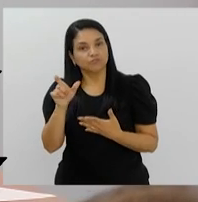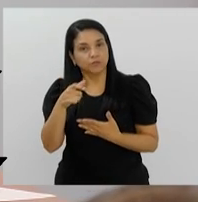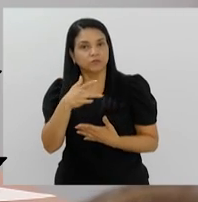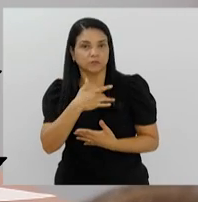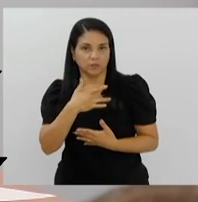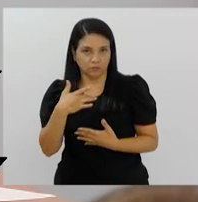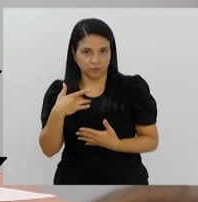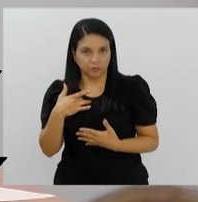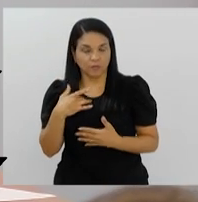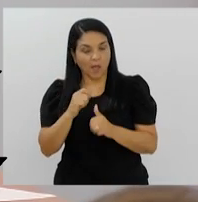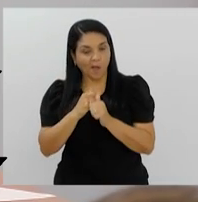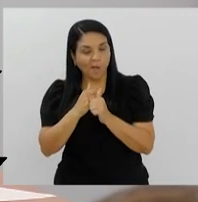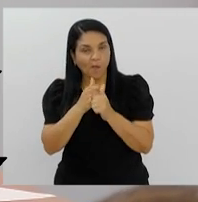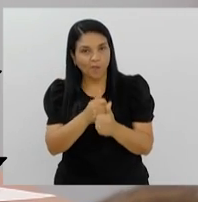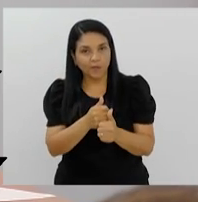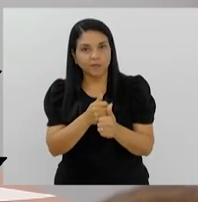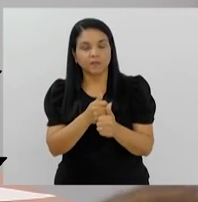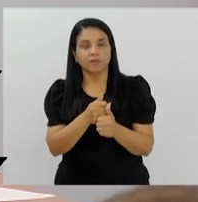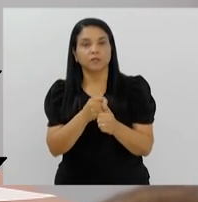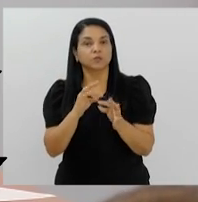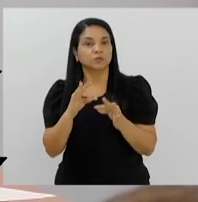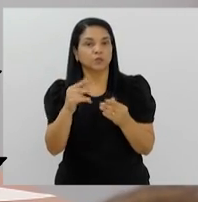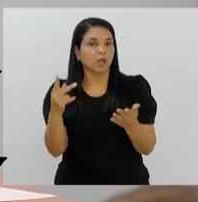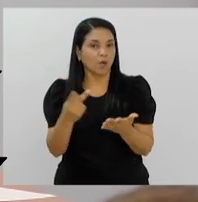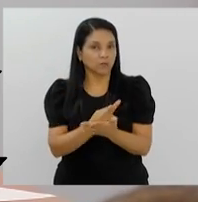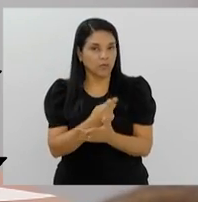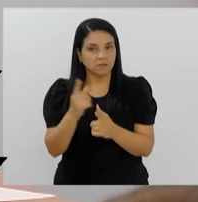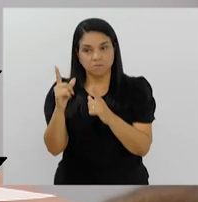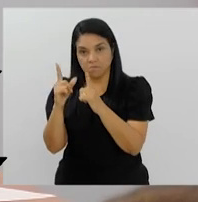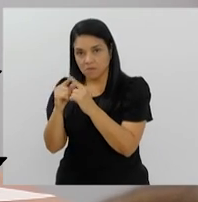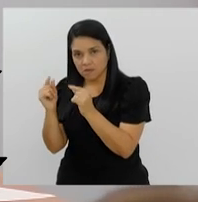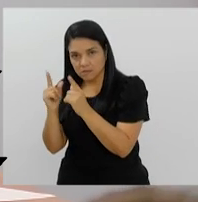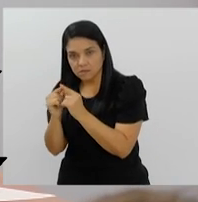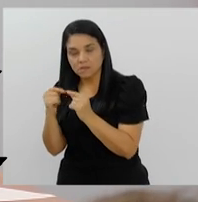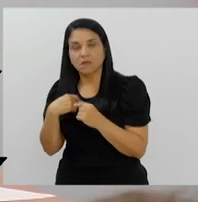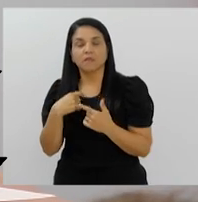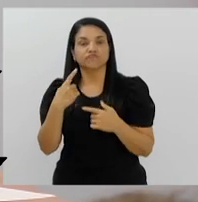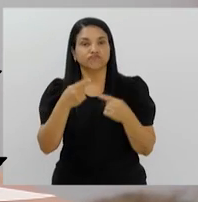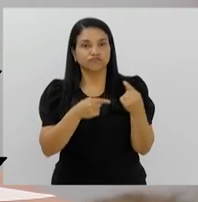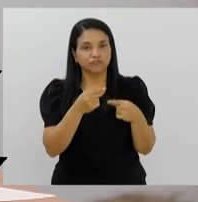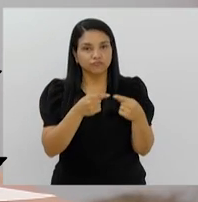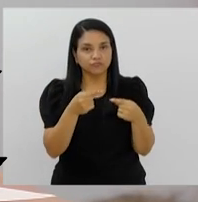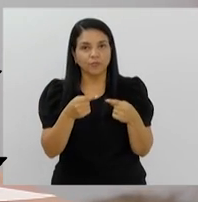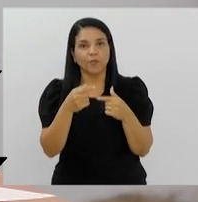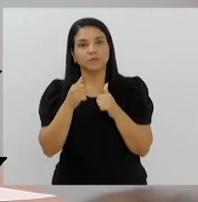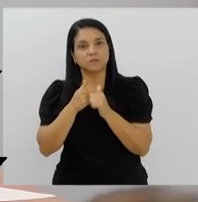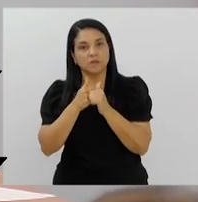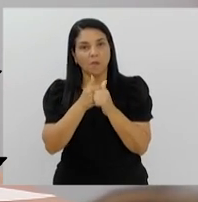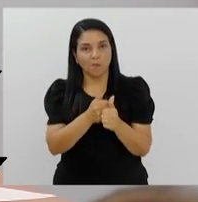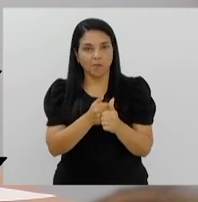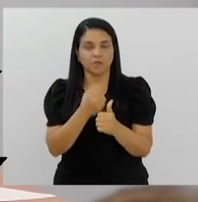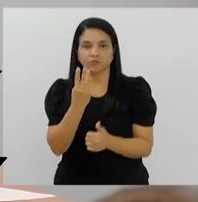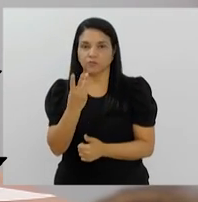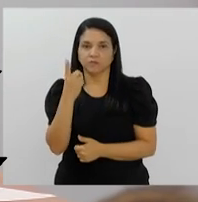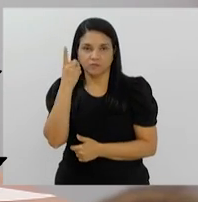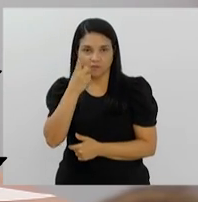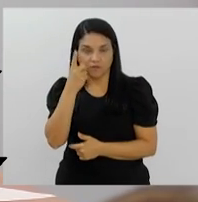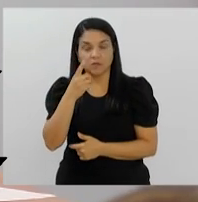eh tudo que acontece em Brasília as discussões né eles vêm acompanhando na caac